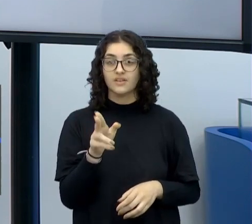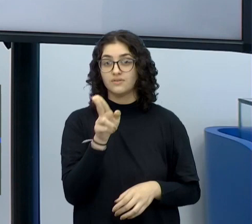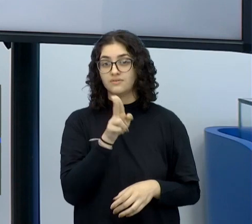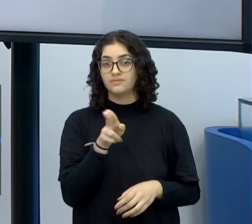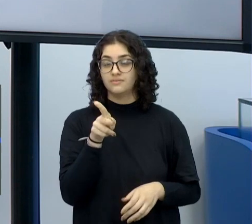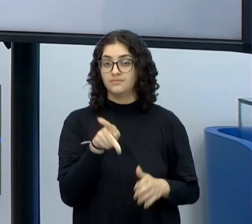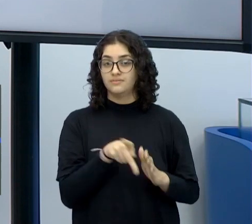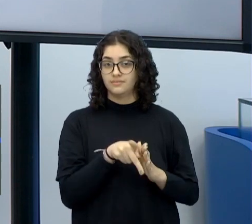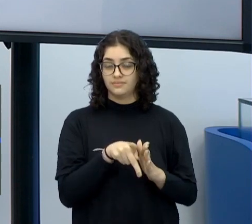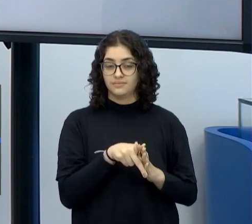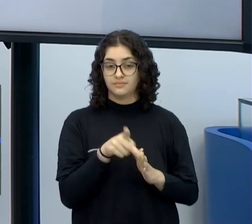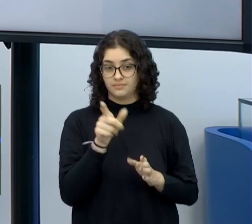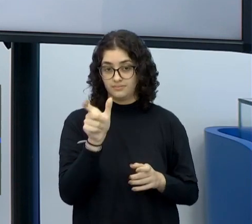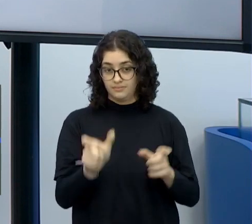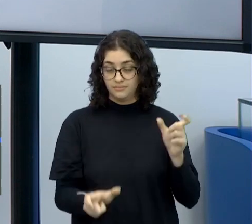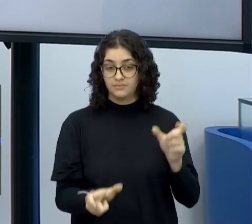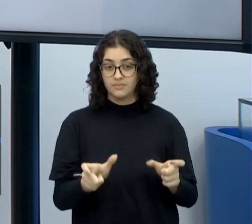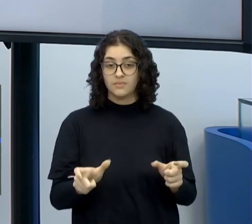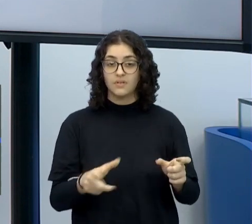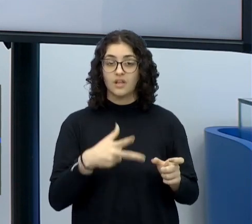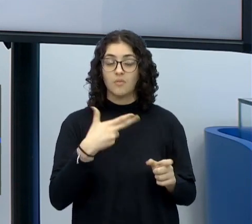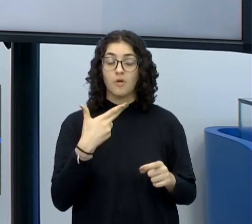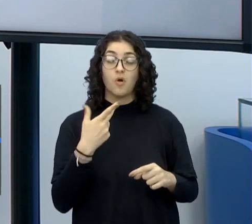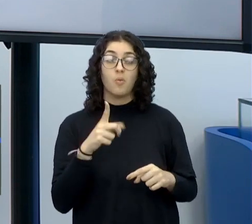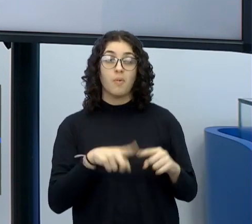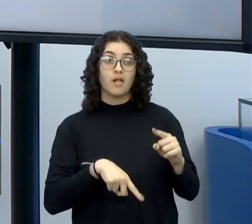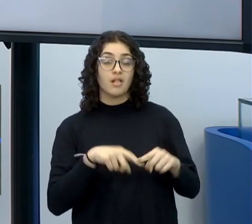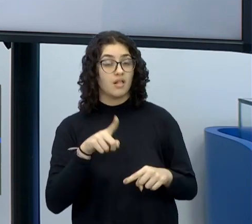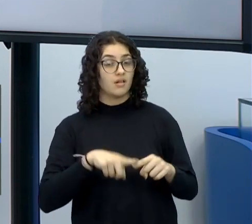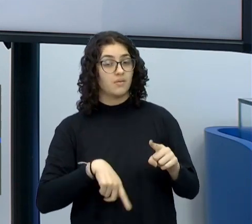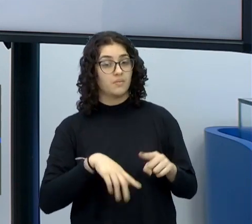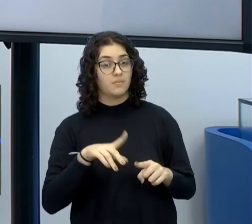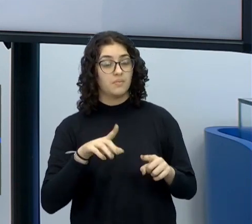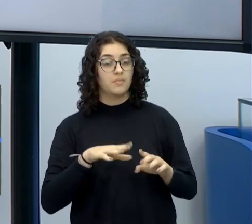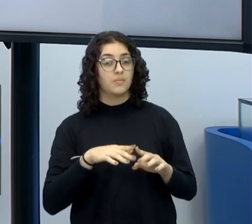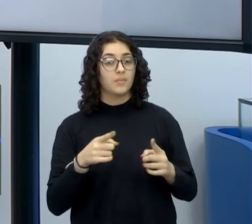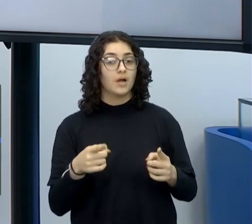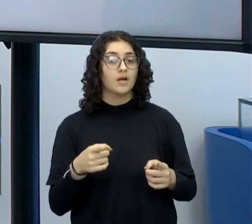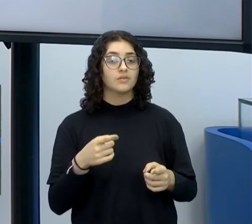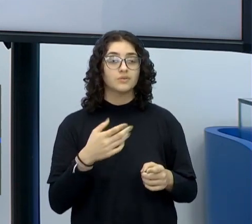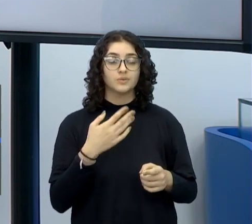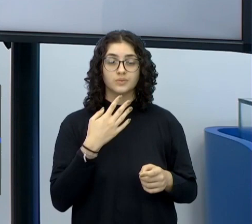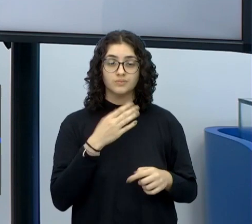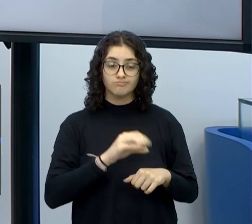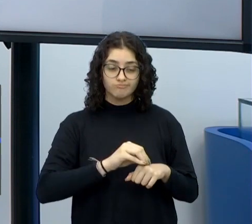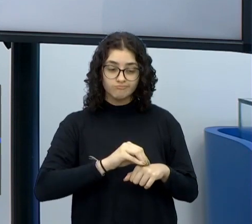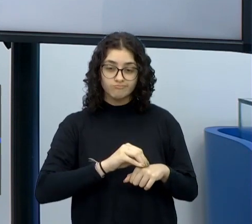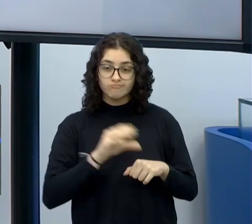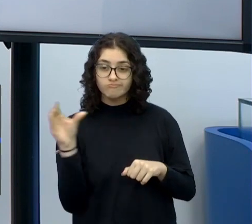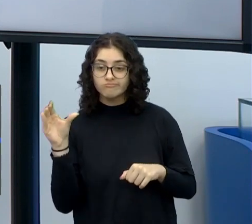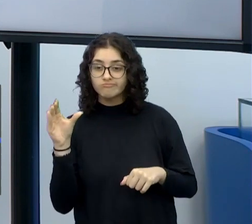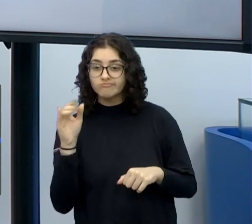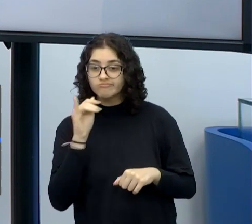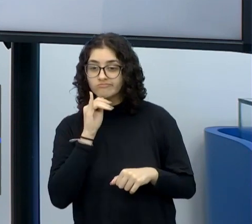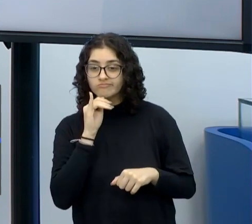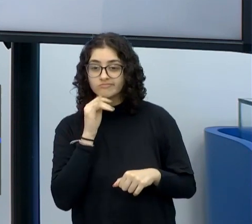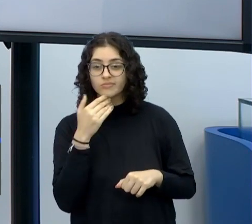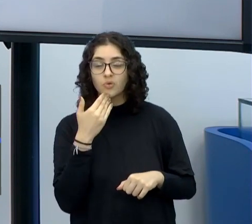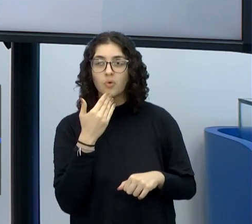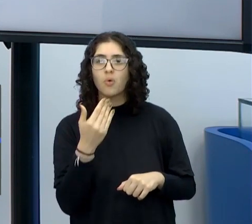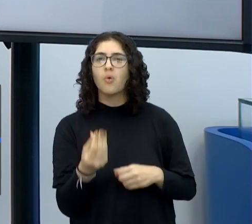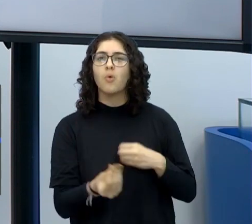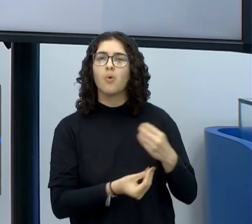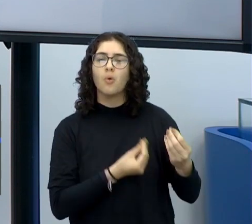aquela pessoa ou aquela cultura como objeto, mas no sentido de conhecer, reconhecer, estar aberto a